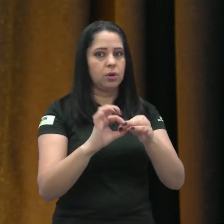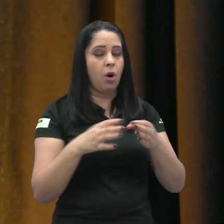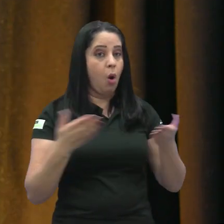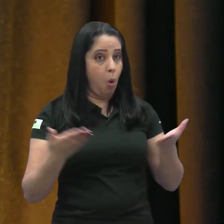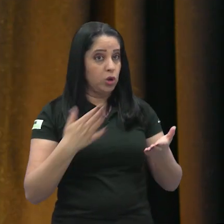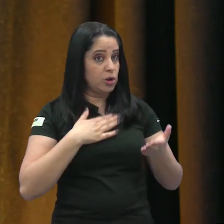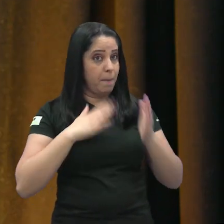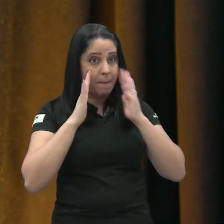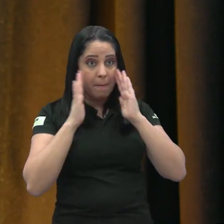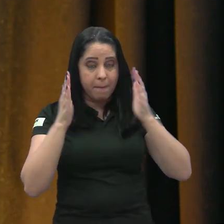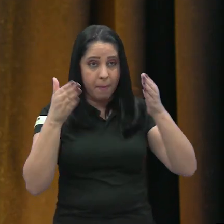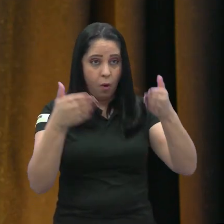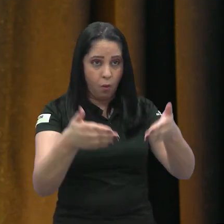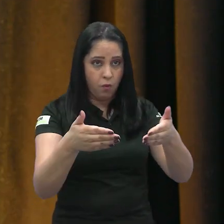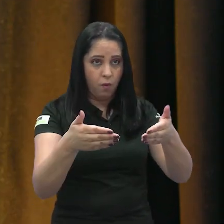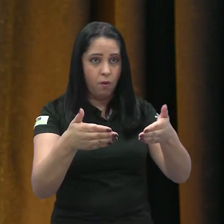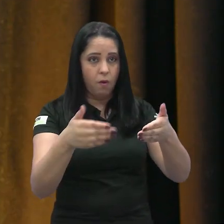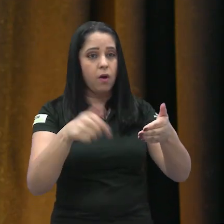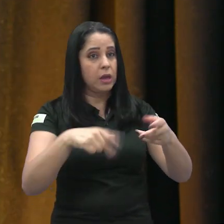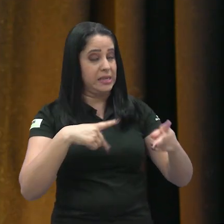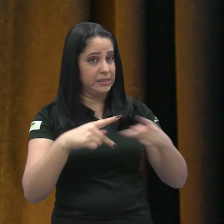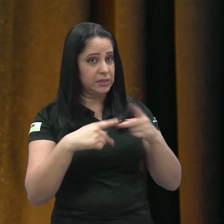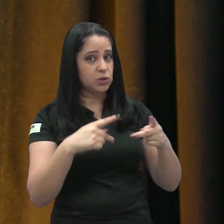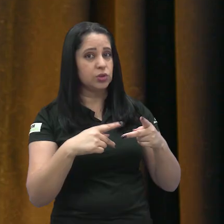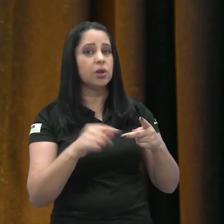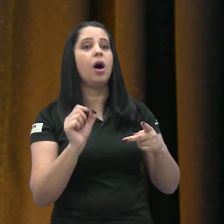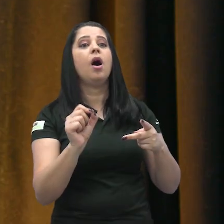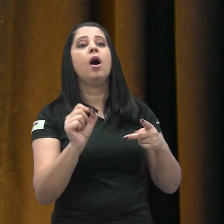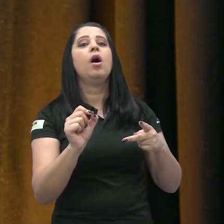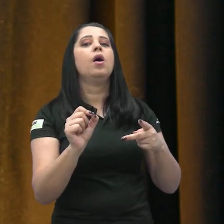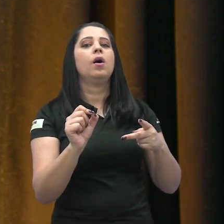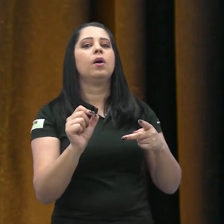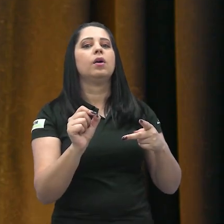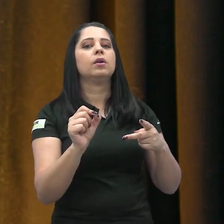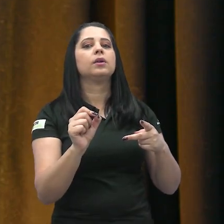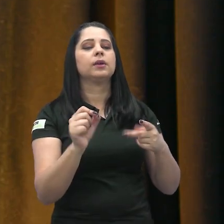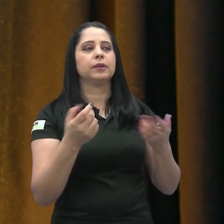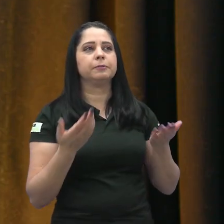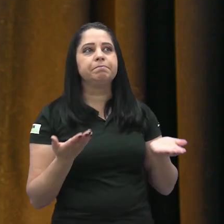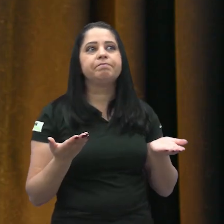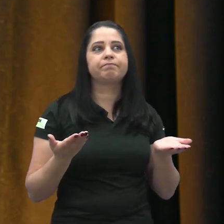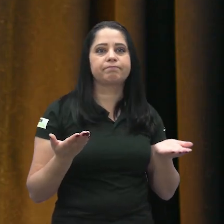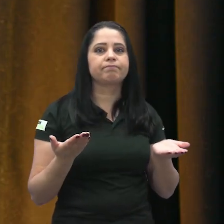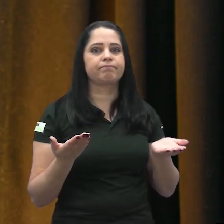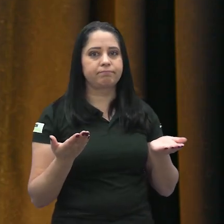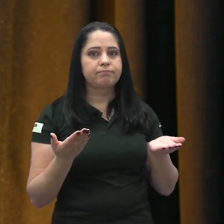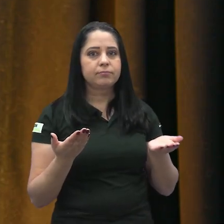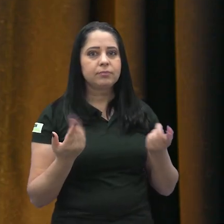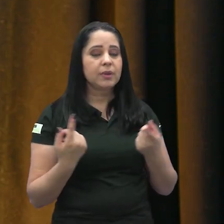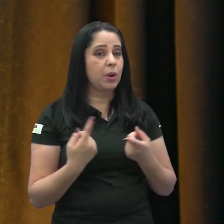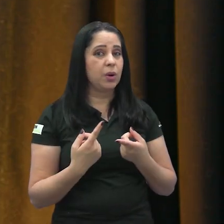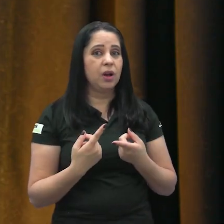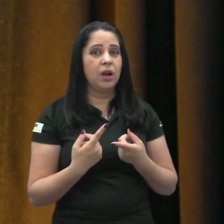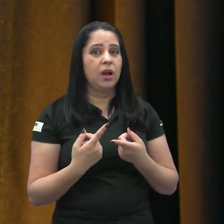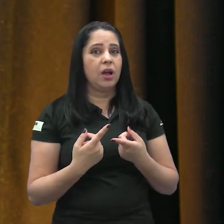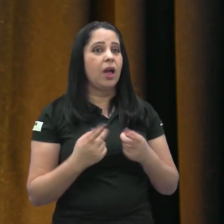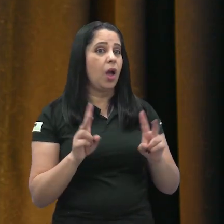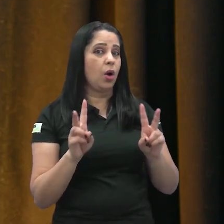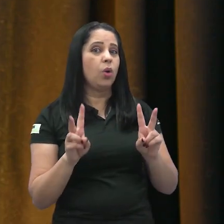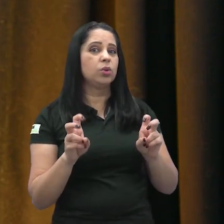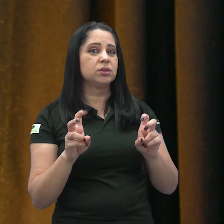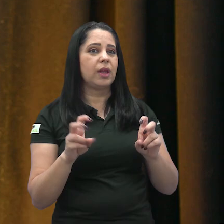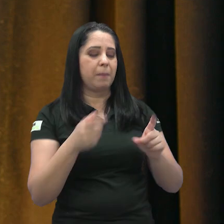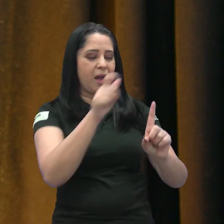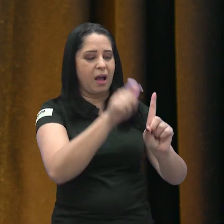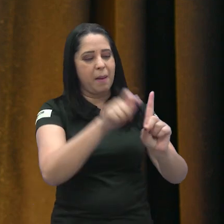e hoje um dos focos que eu tenho aqui em São José dos Campos, Priscila, até mesmo por lidar